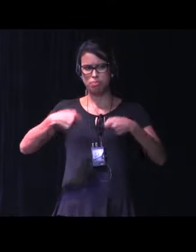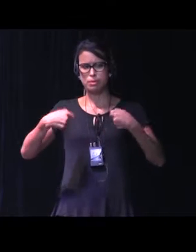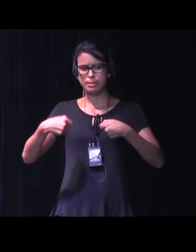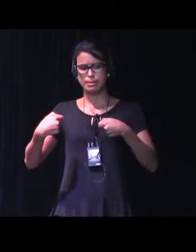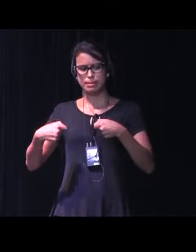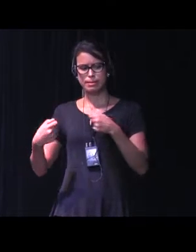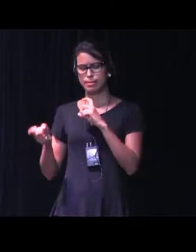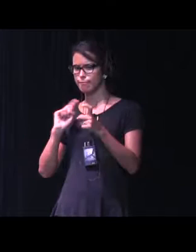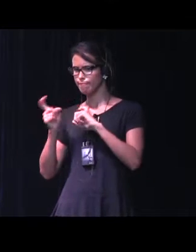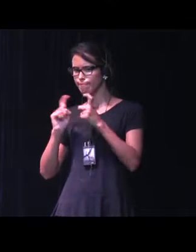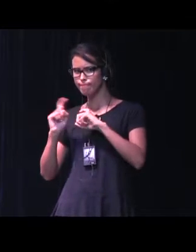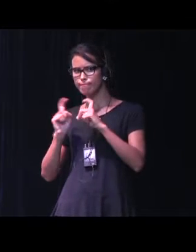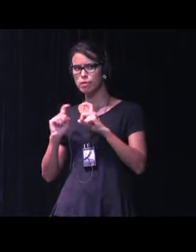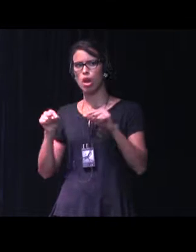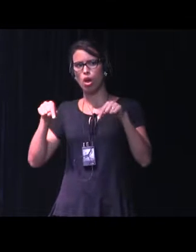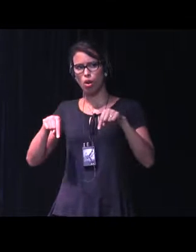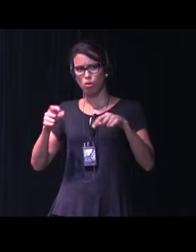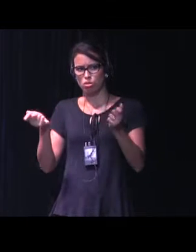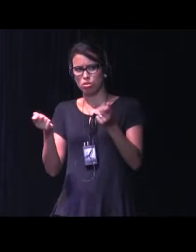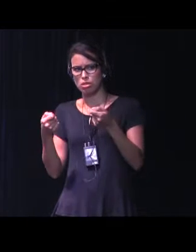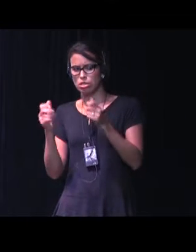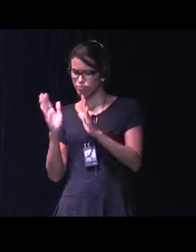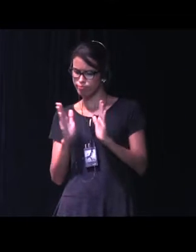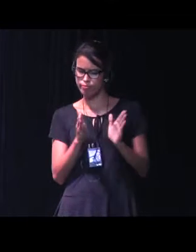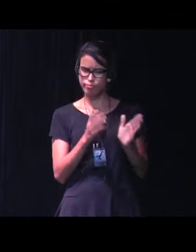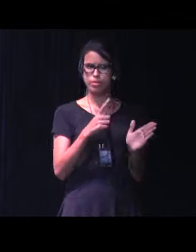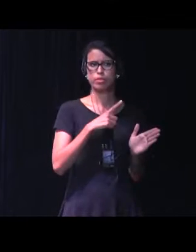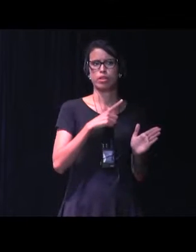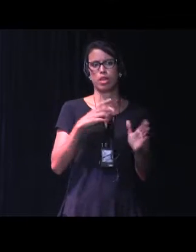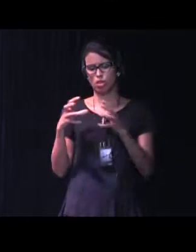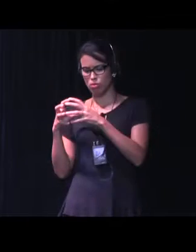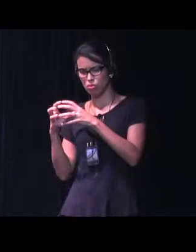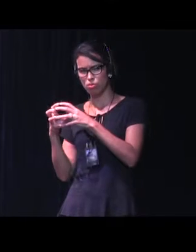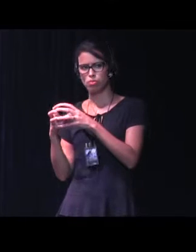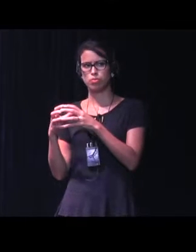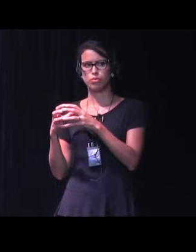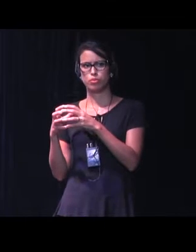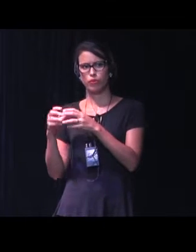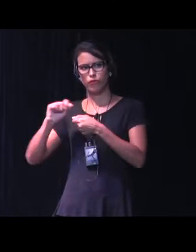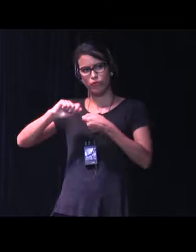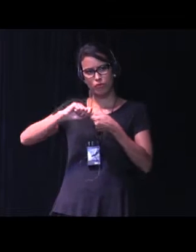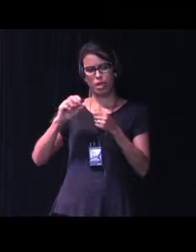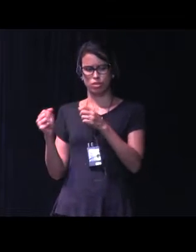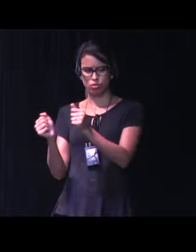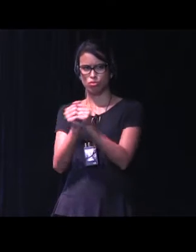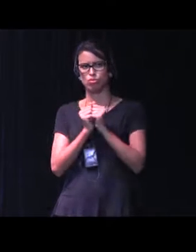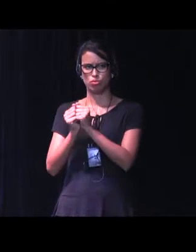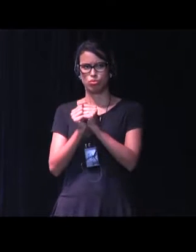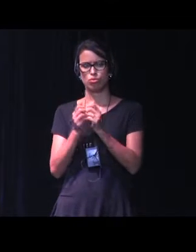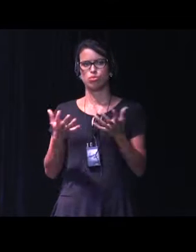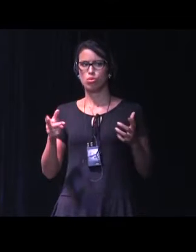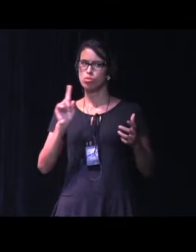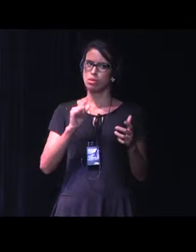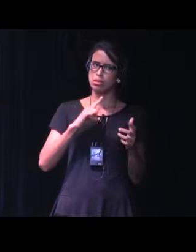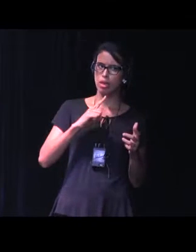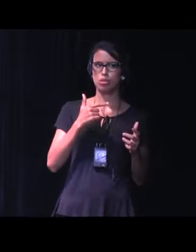temos que nos questionar as tipologias se estão atendendo um rito, um ritual, um elemento coletivo, individual. E